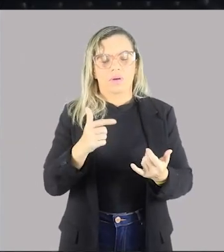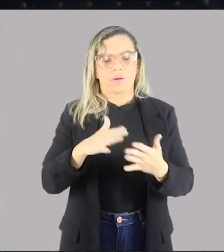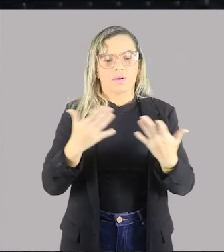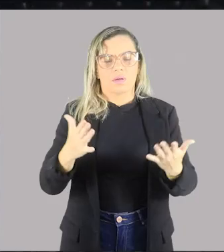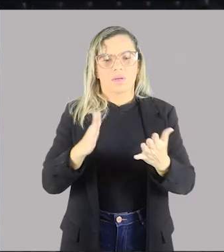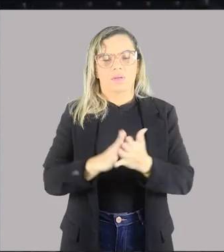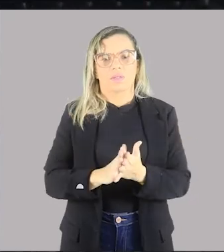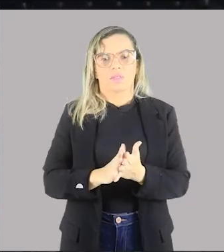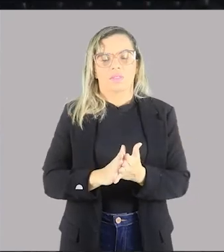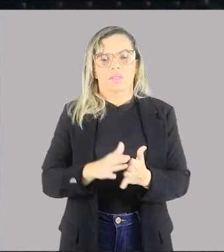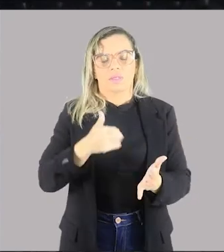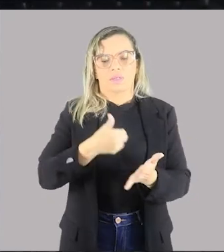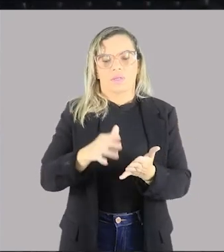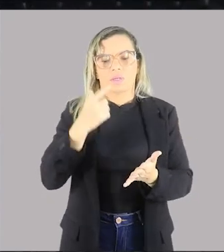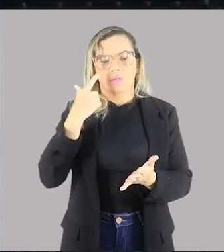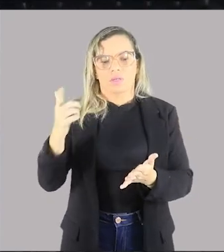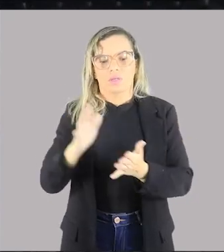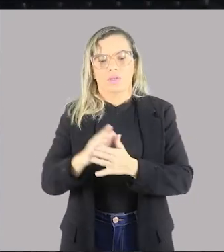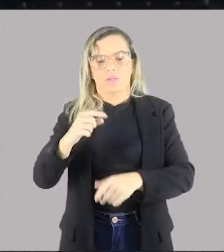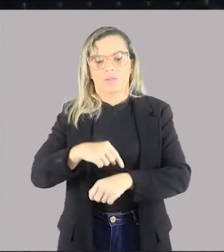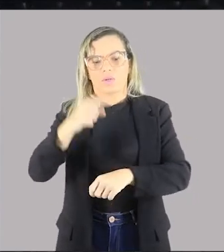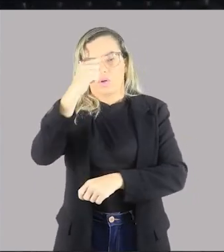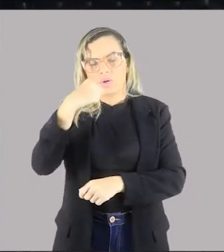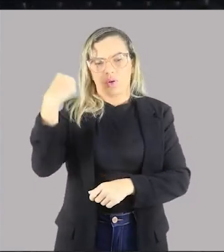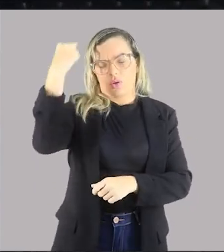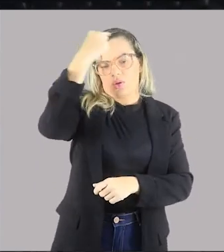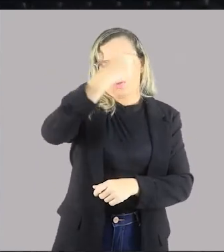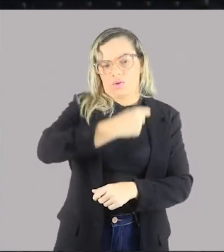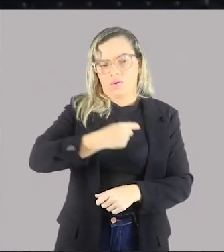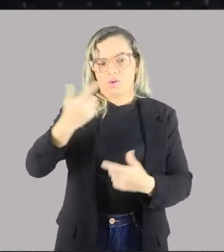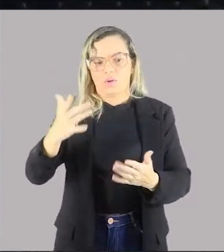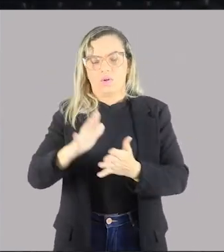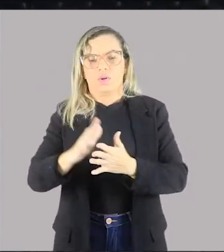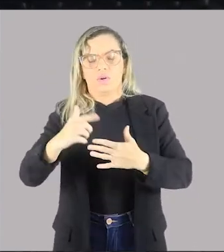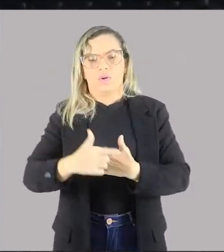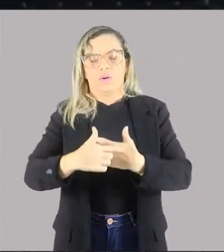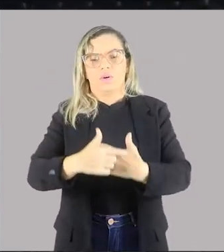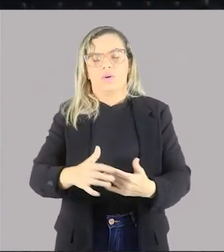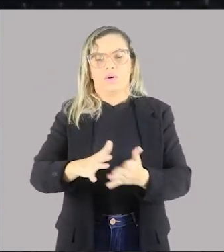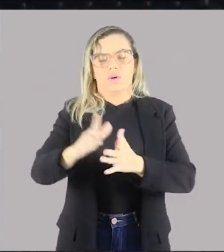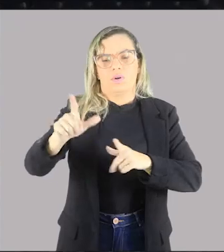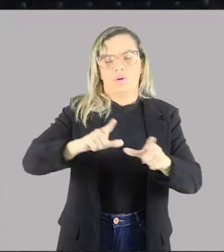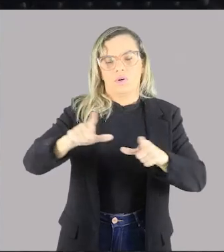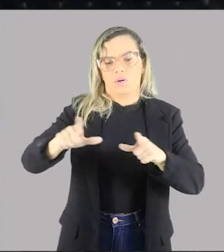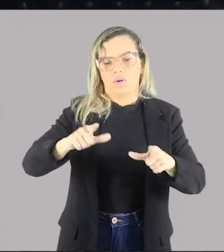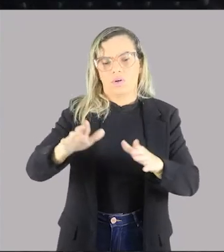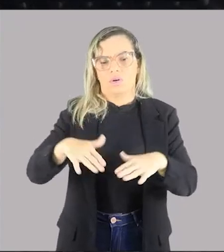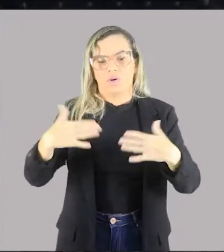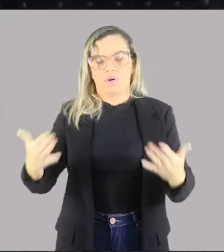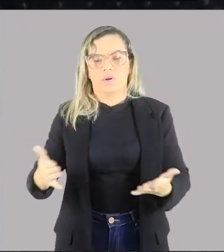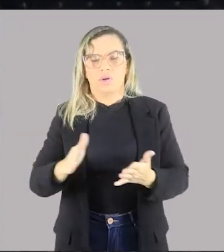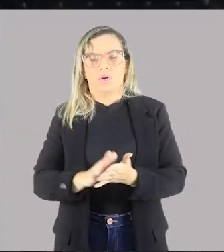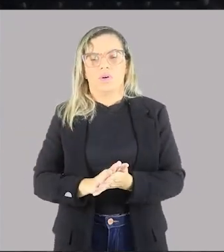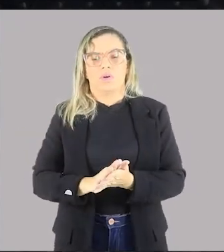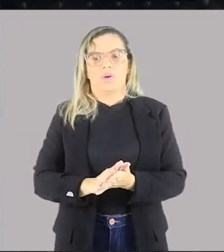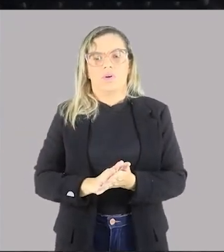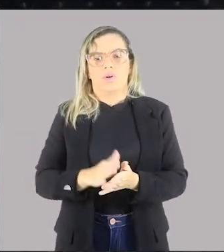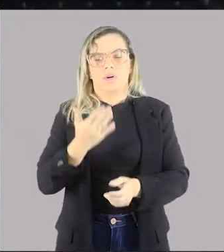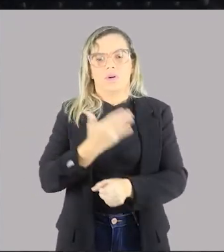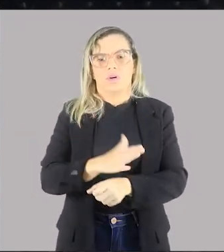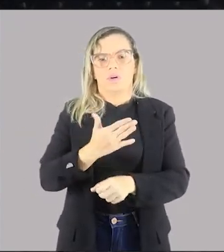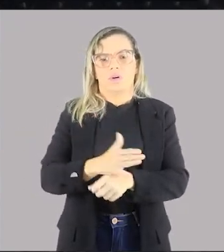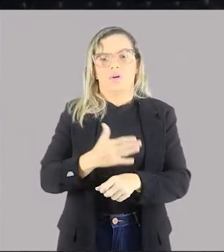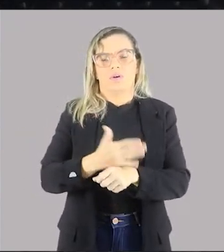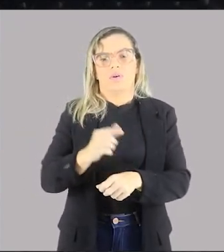também vai ser observada a partir do montante de trabalho, do montante de função que é necessário para executar na função